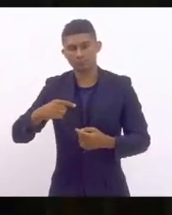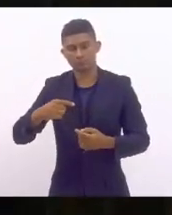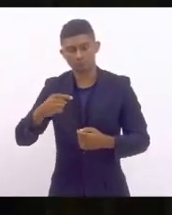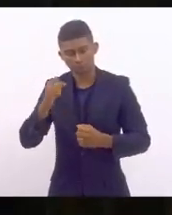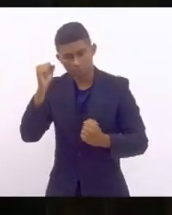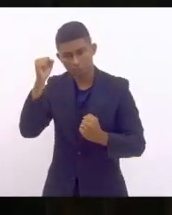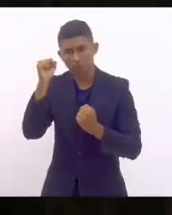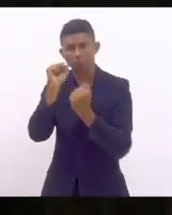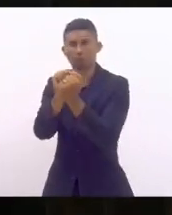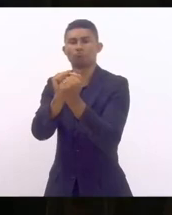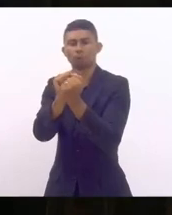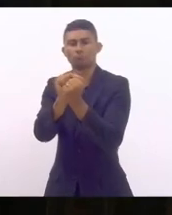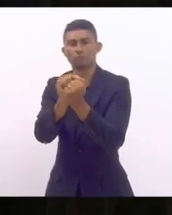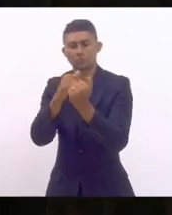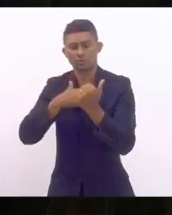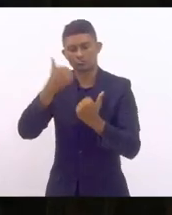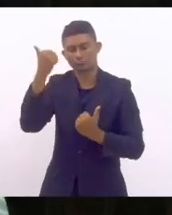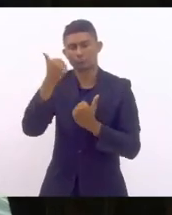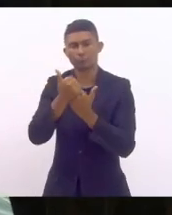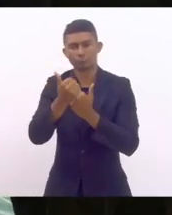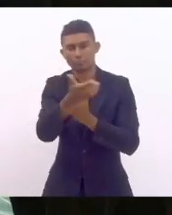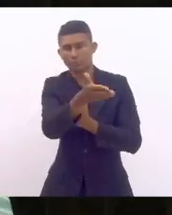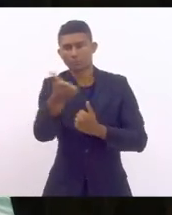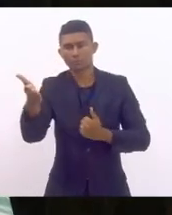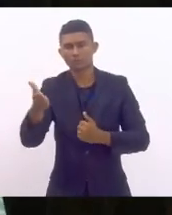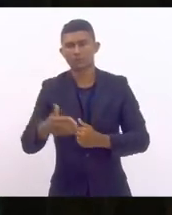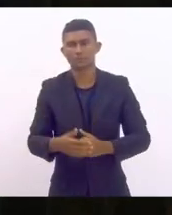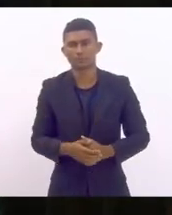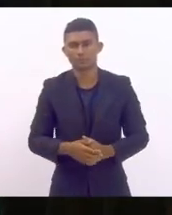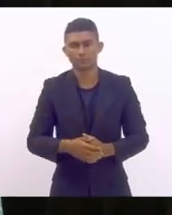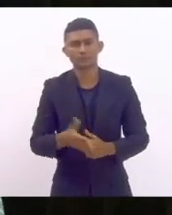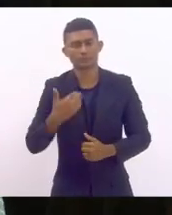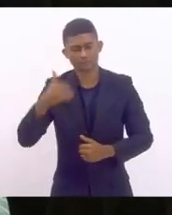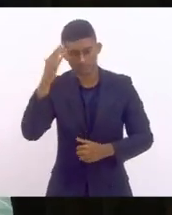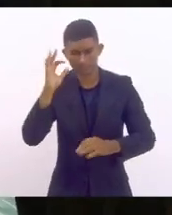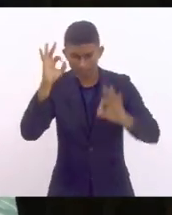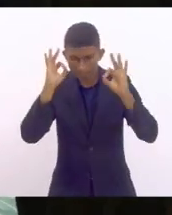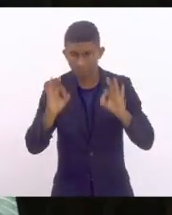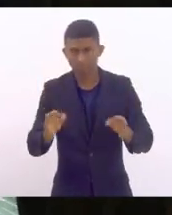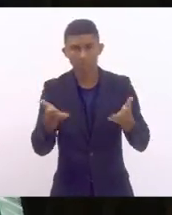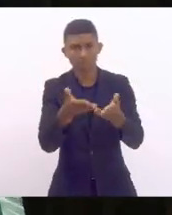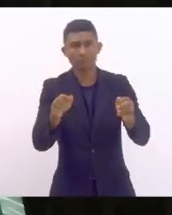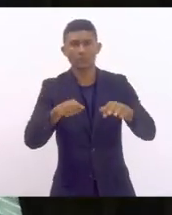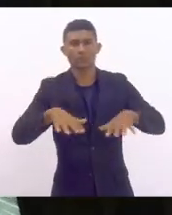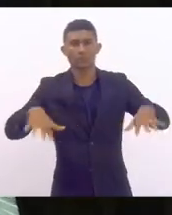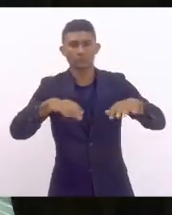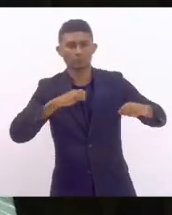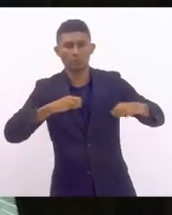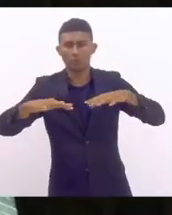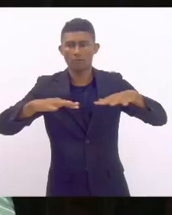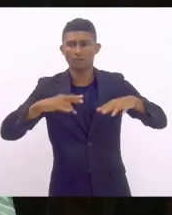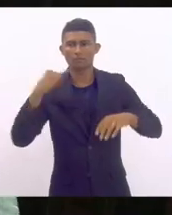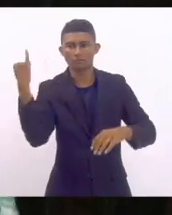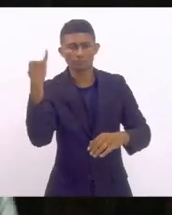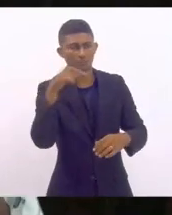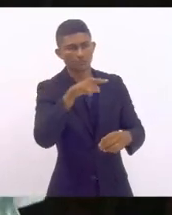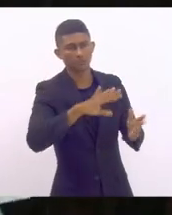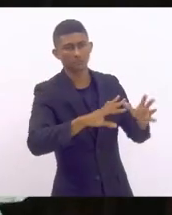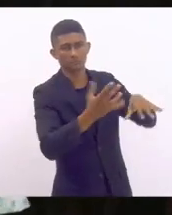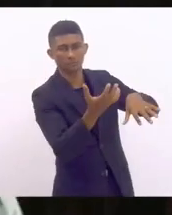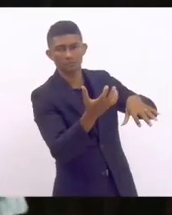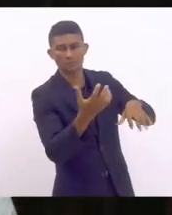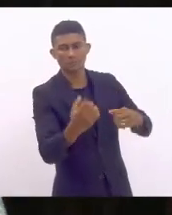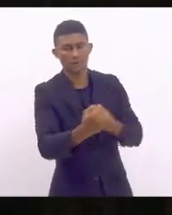com essa Oi Maicon essa missão mais uma vez e eu tenho certeza que a mobilização de vocês têm grande peso no Congresso Nacional